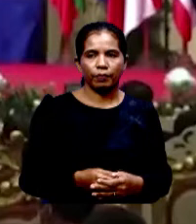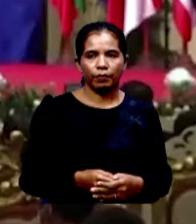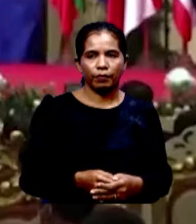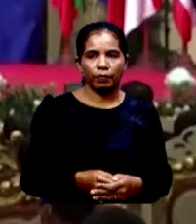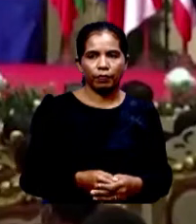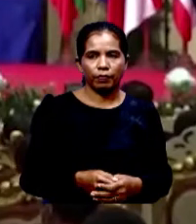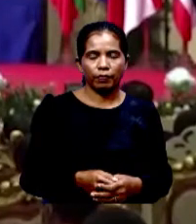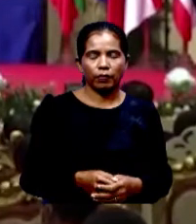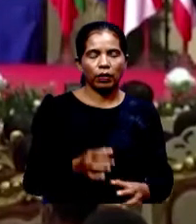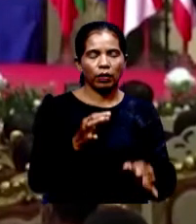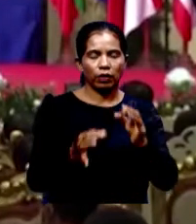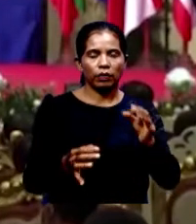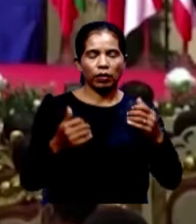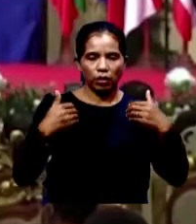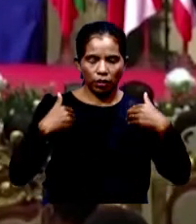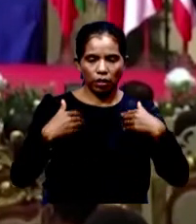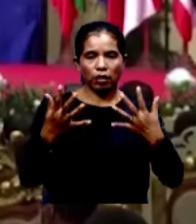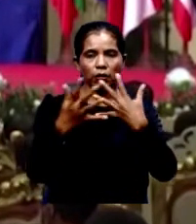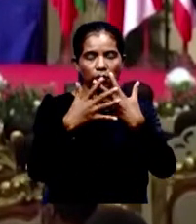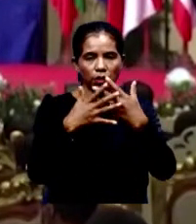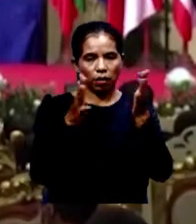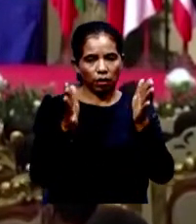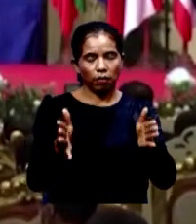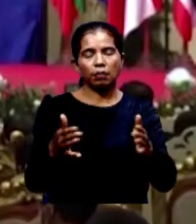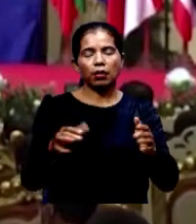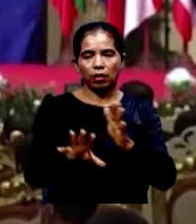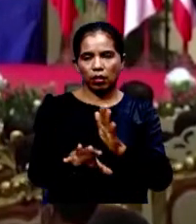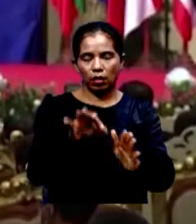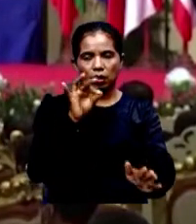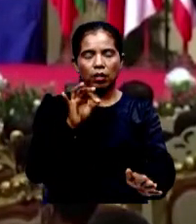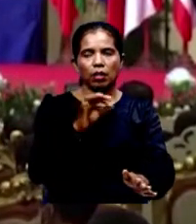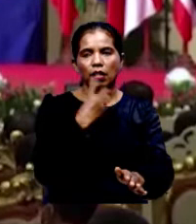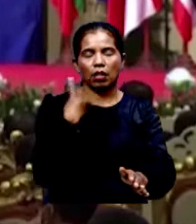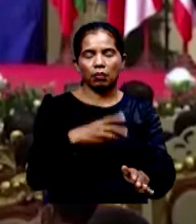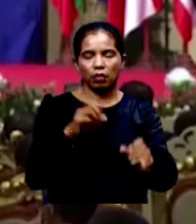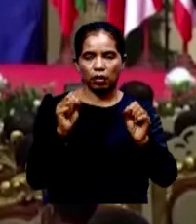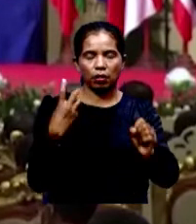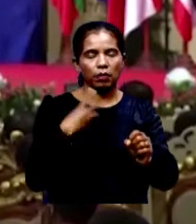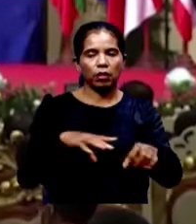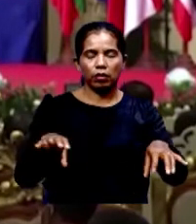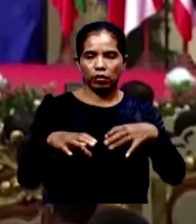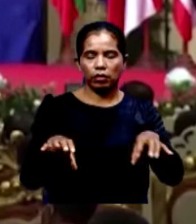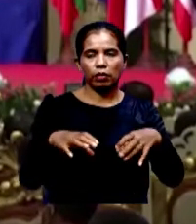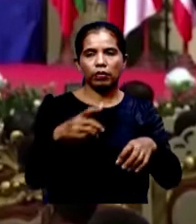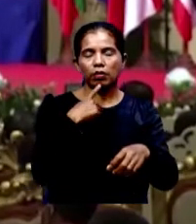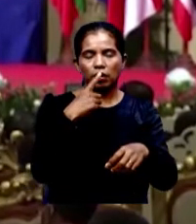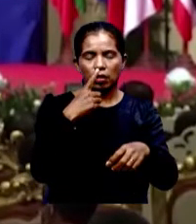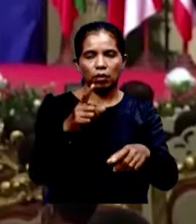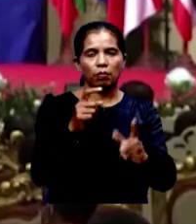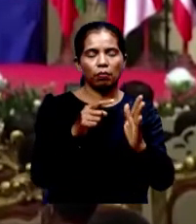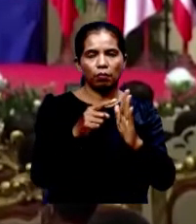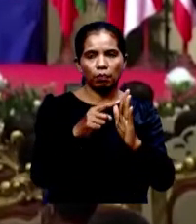Se quer que seja prisioneiro na berreta na atuação, Macami se reconsidera a minha papel e a consensus ponto lima russi